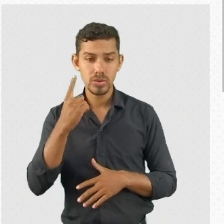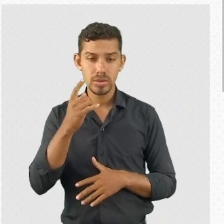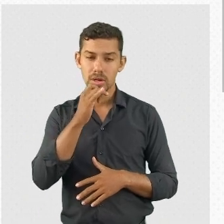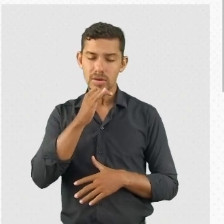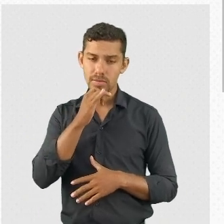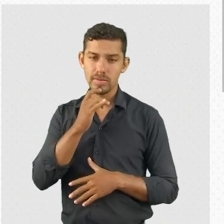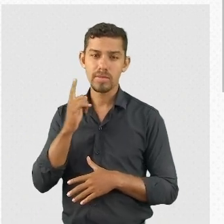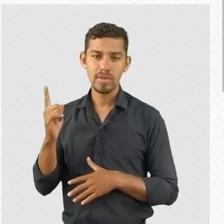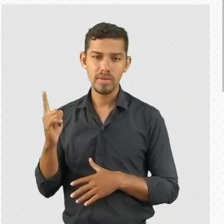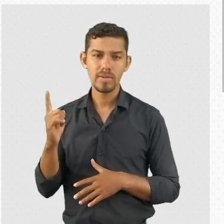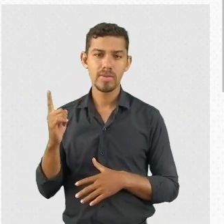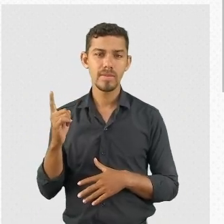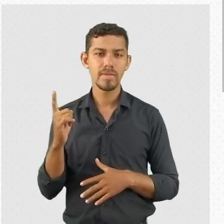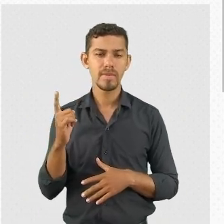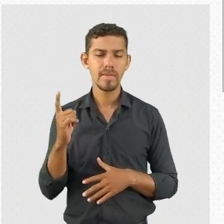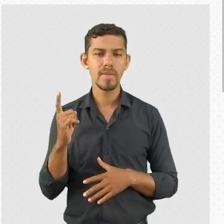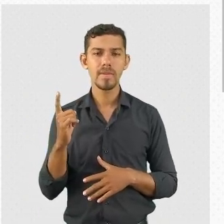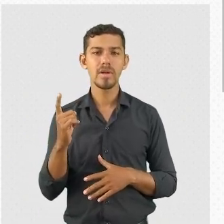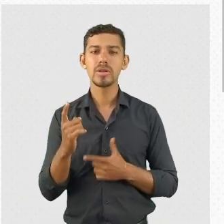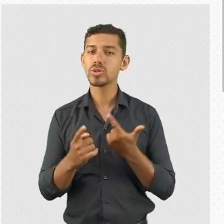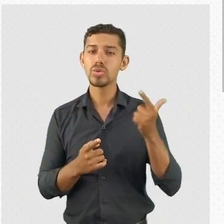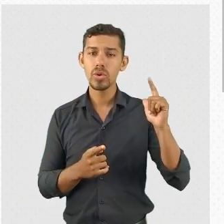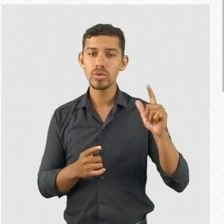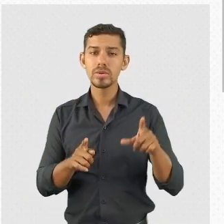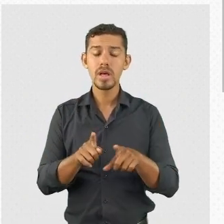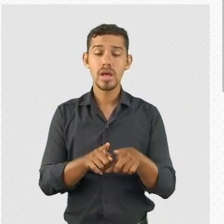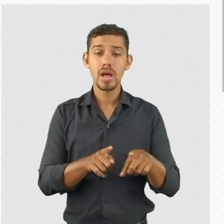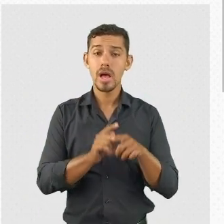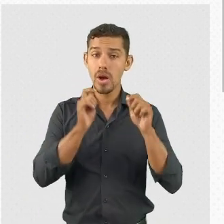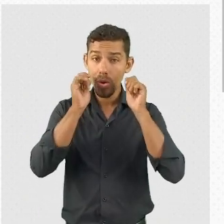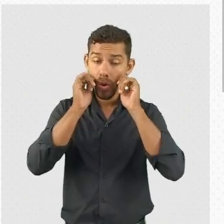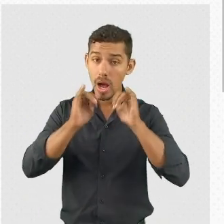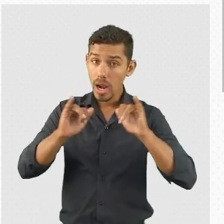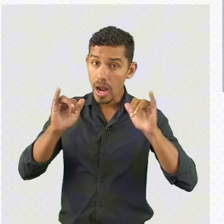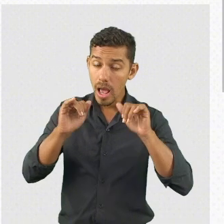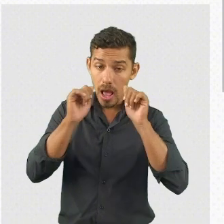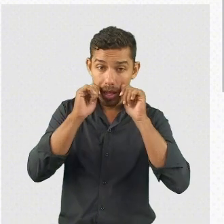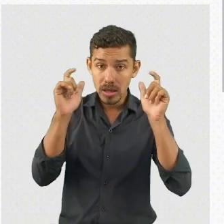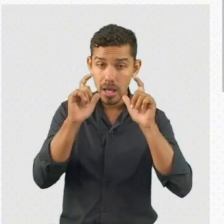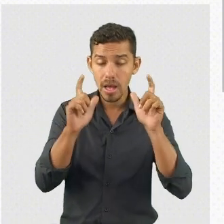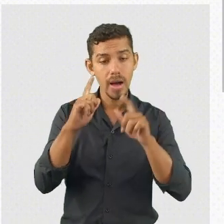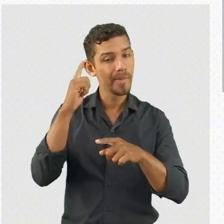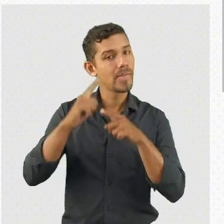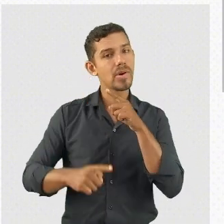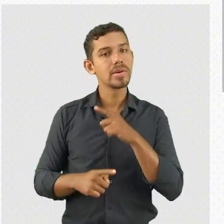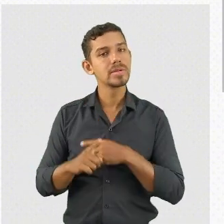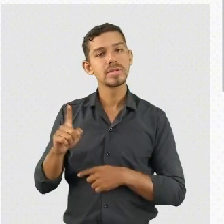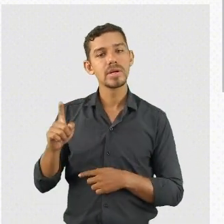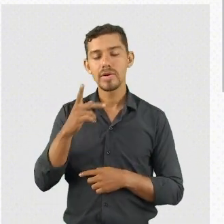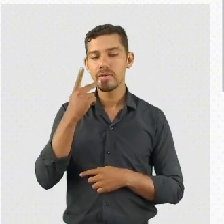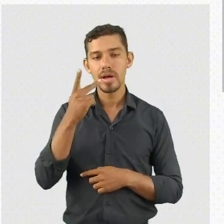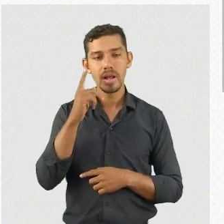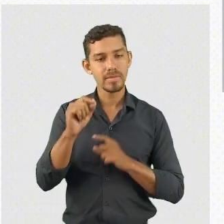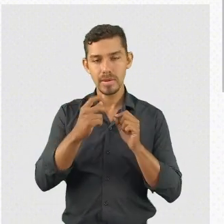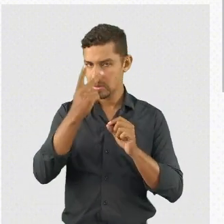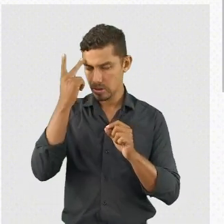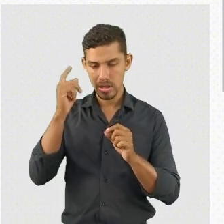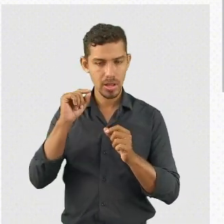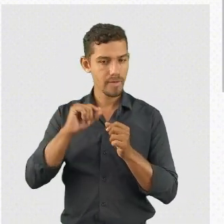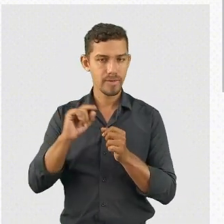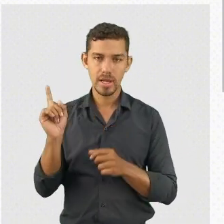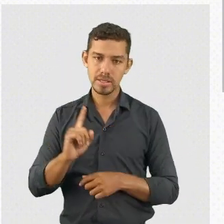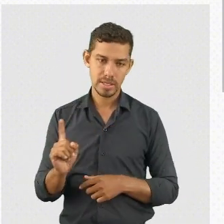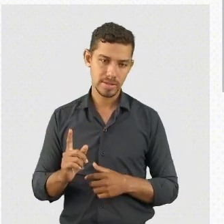para alguém fazer alguma coisa, e no outro é um alerta, uma proibição, falar para uma pessoa não fazer